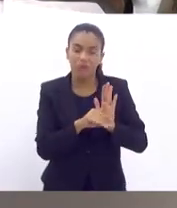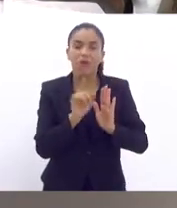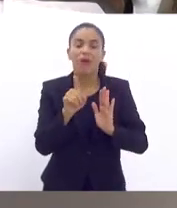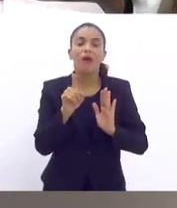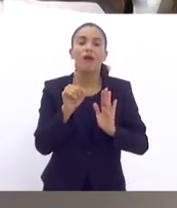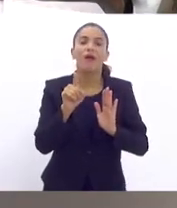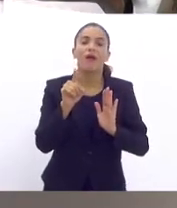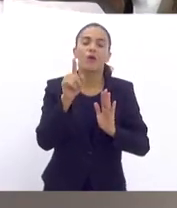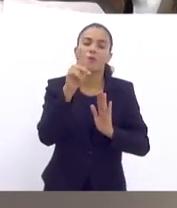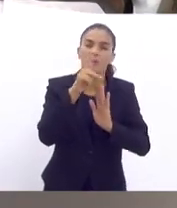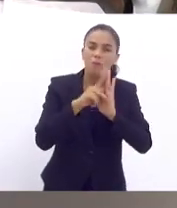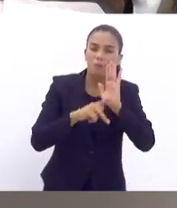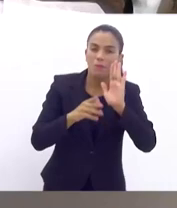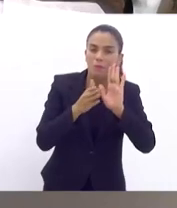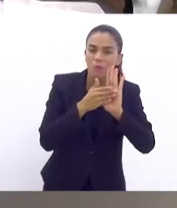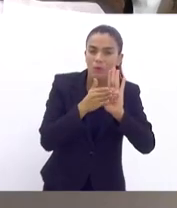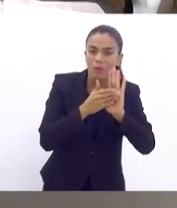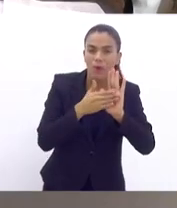programa psicossocial